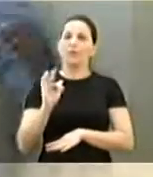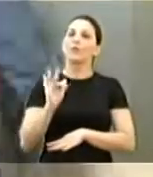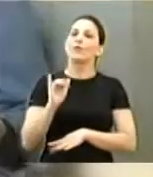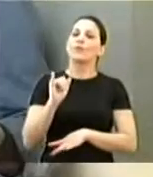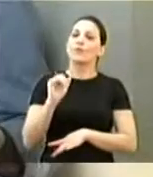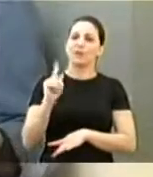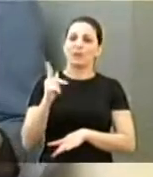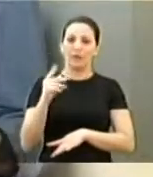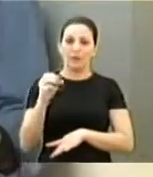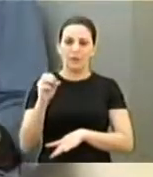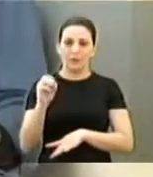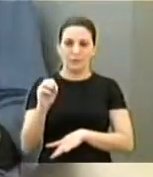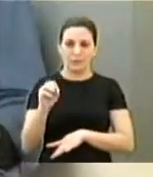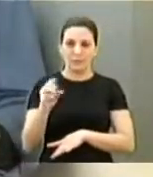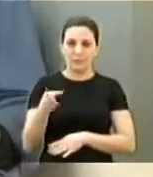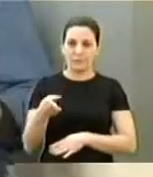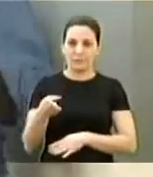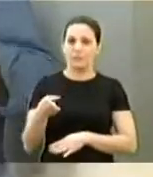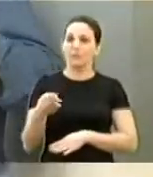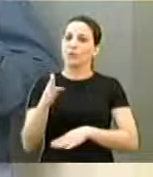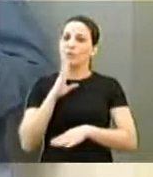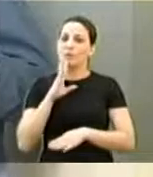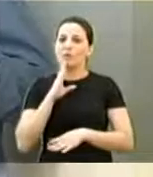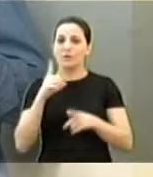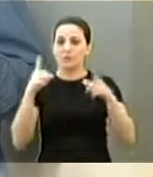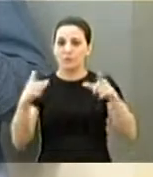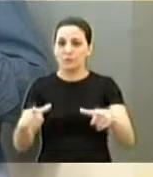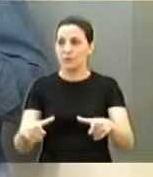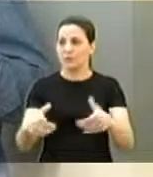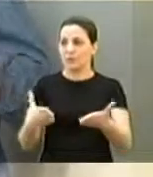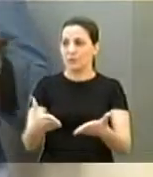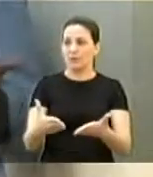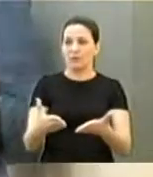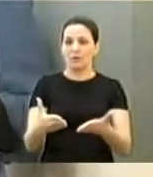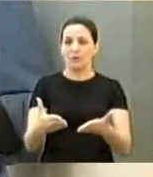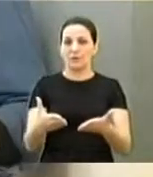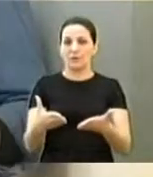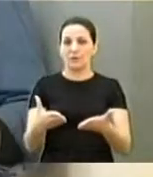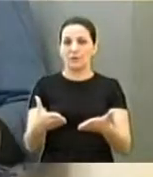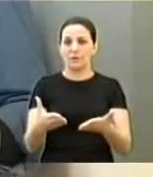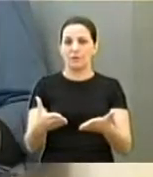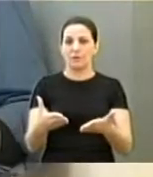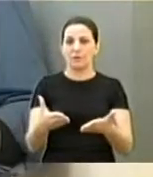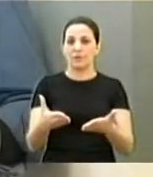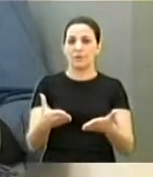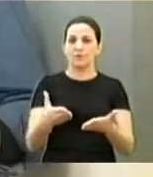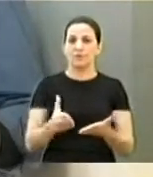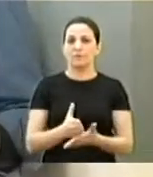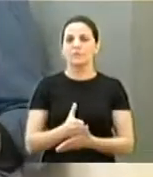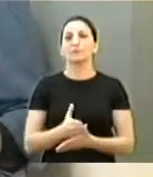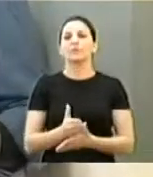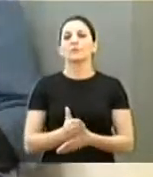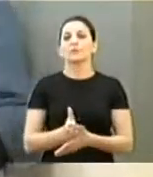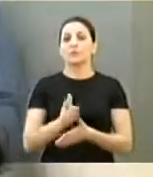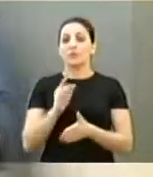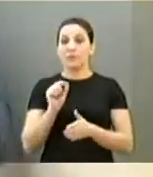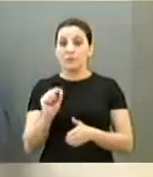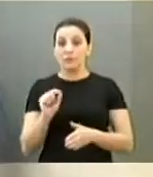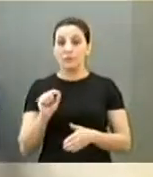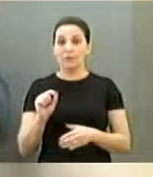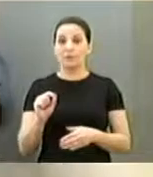o Açaizeiro da Rua Zero. Que eu ainda não fui lá, não tive o prazer de ir lá, mas sei onde é que fica. E com isso